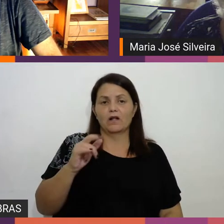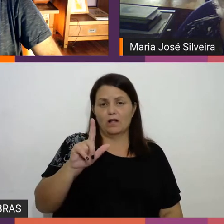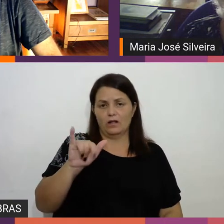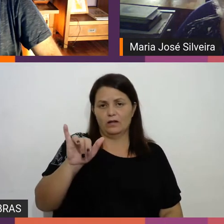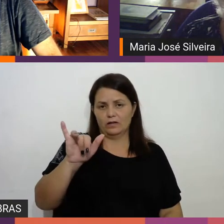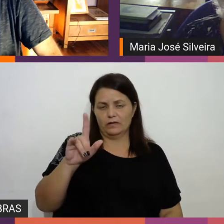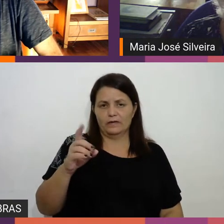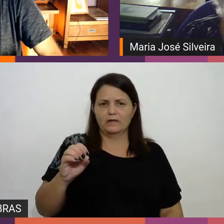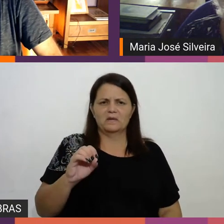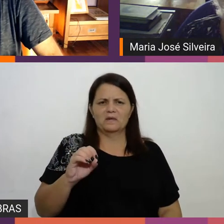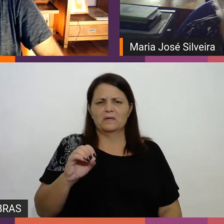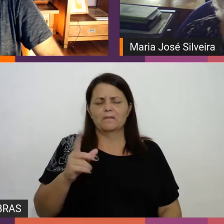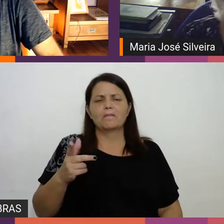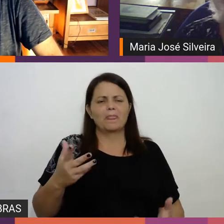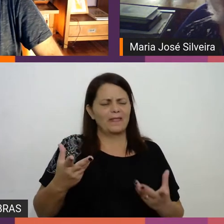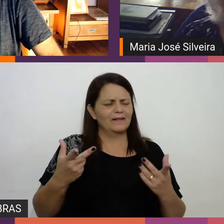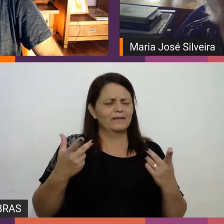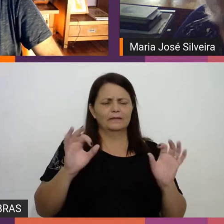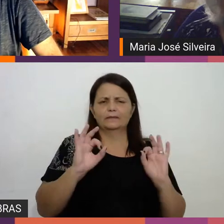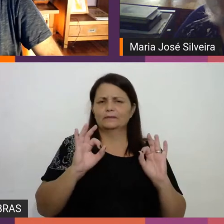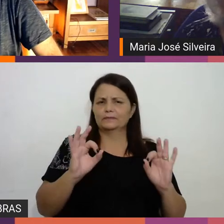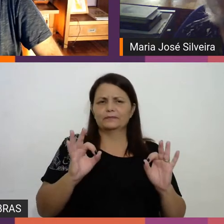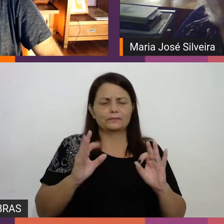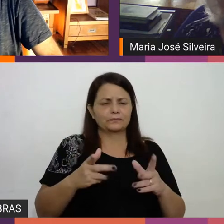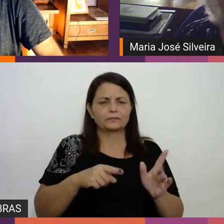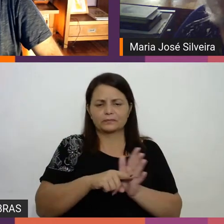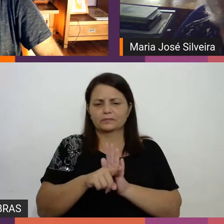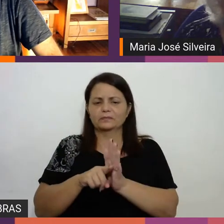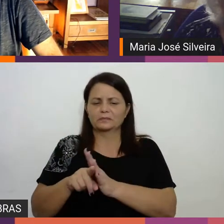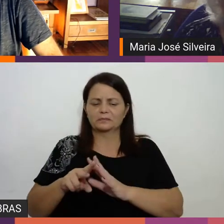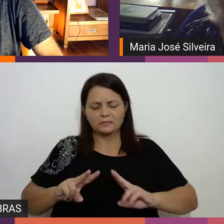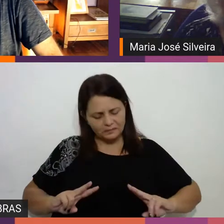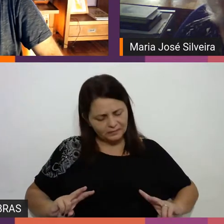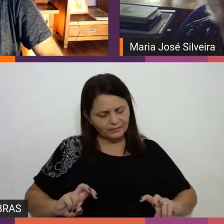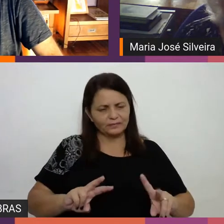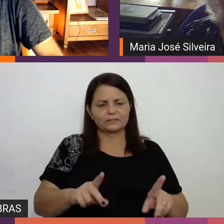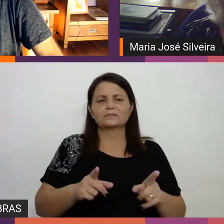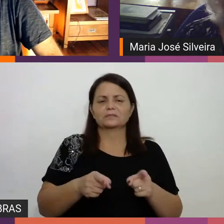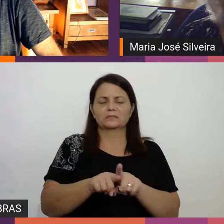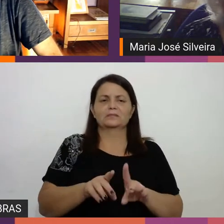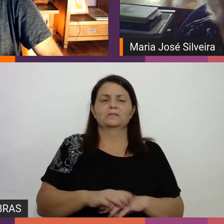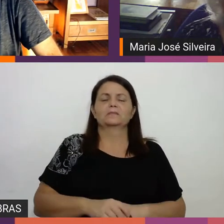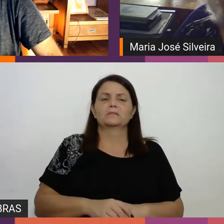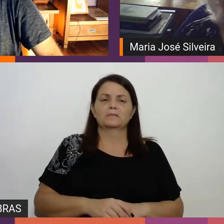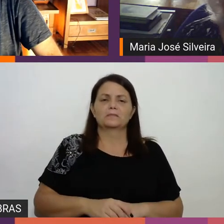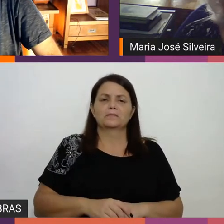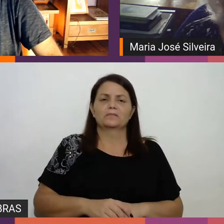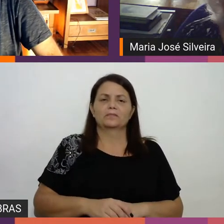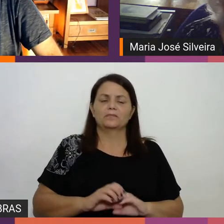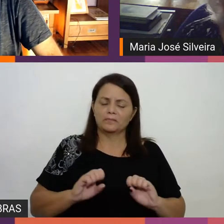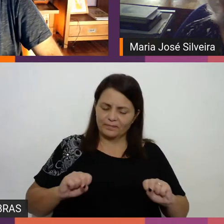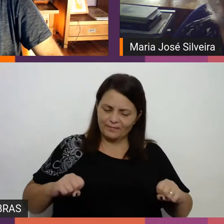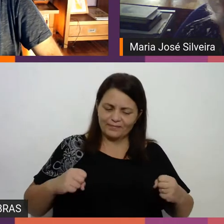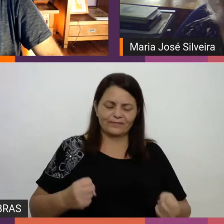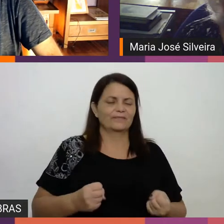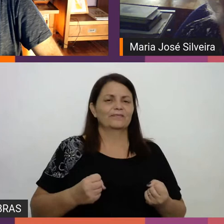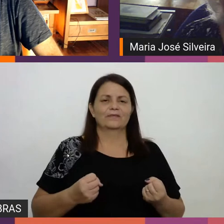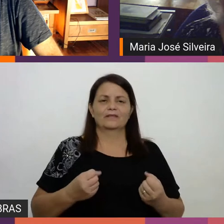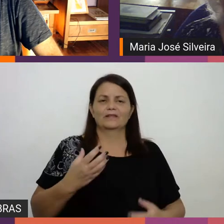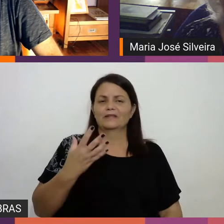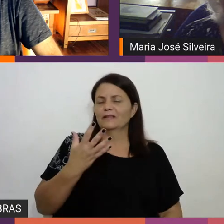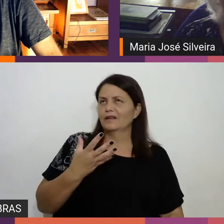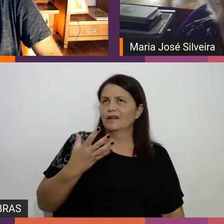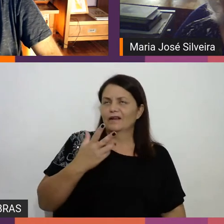verme é incrível na pesquisa procuradoria eu me descer com esse